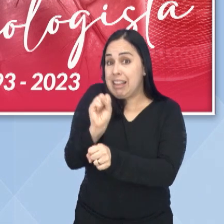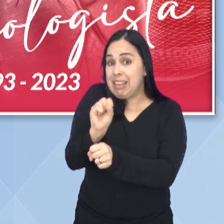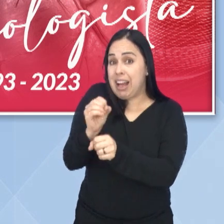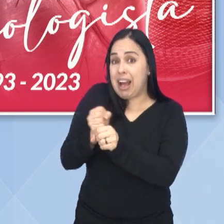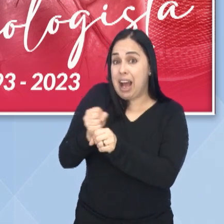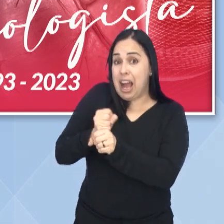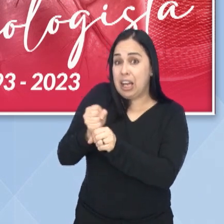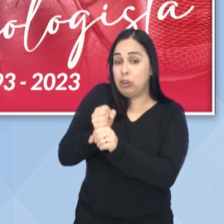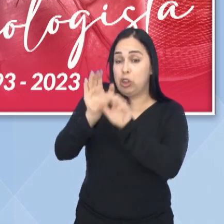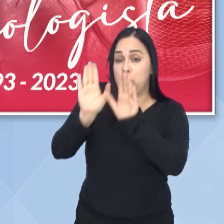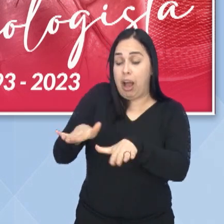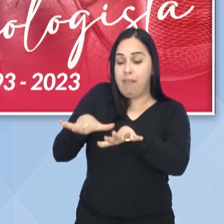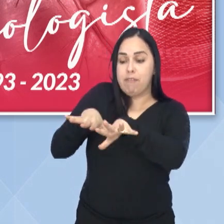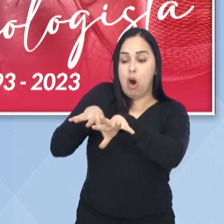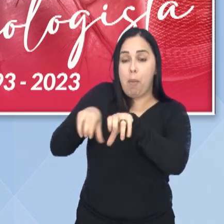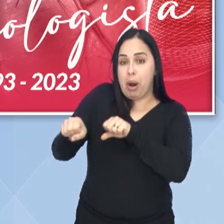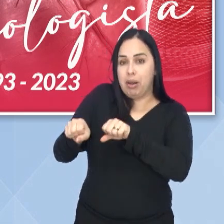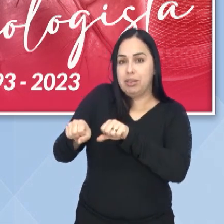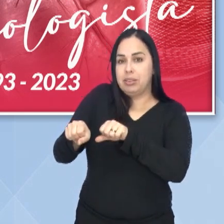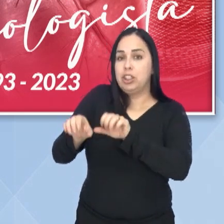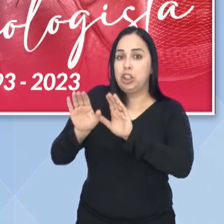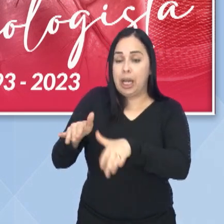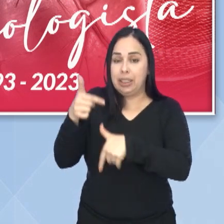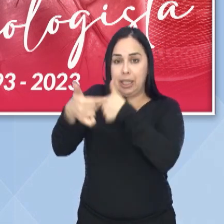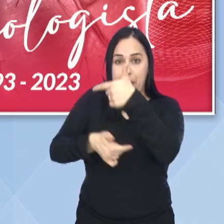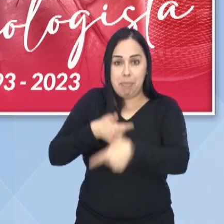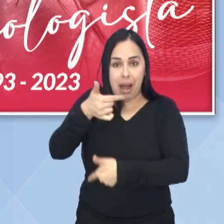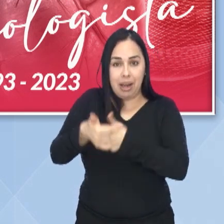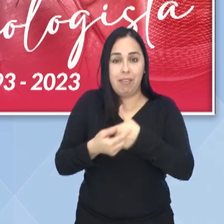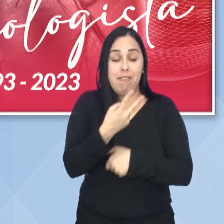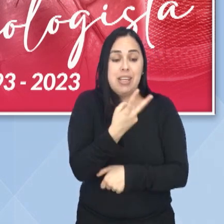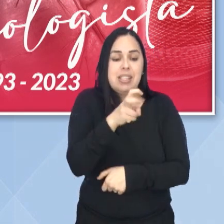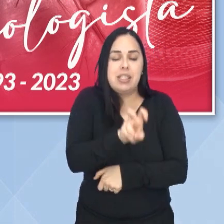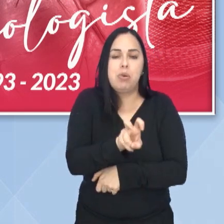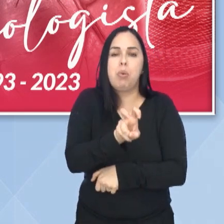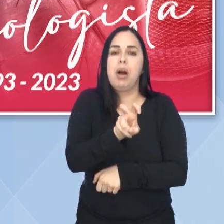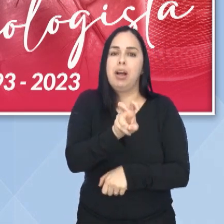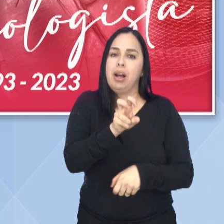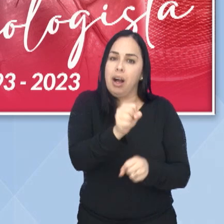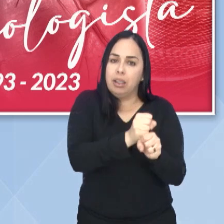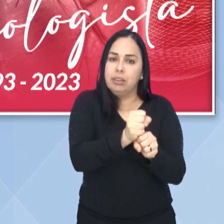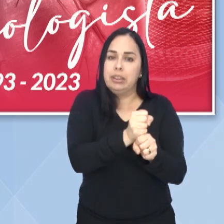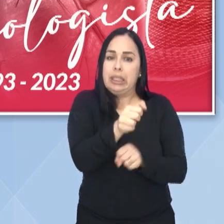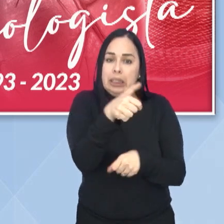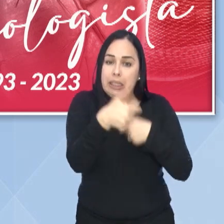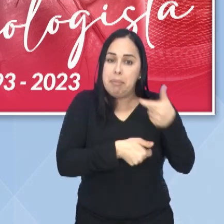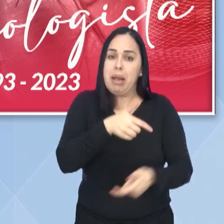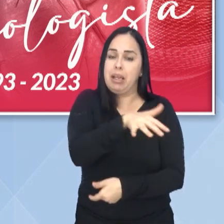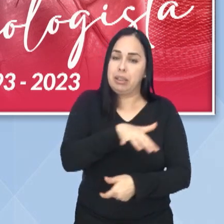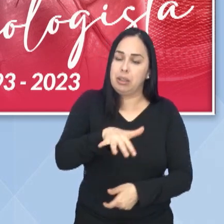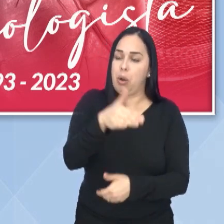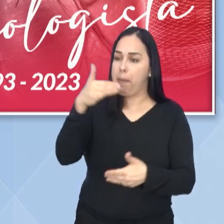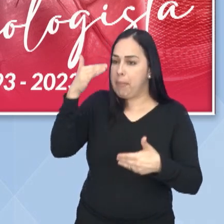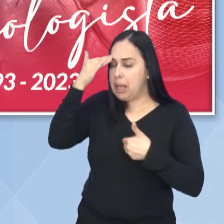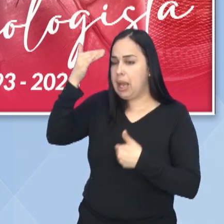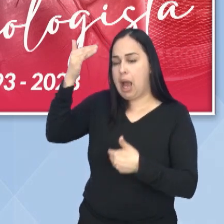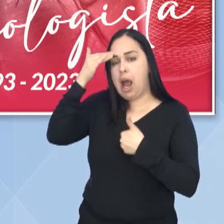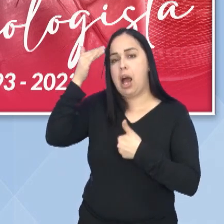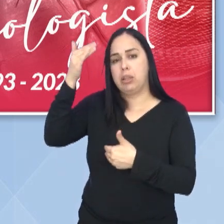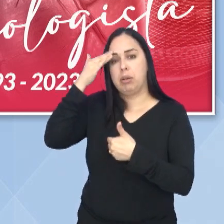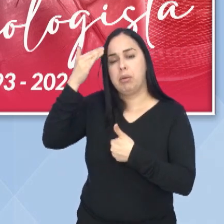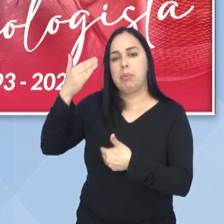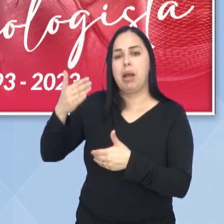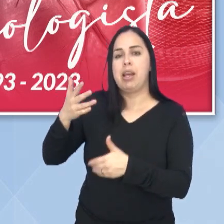de formado e 25 anos de cardiologia. Então, obrigado ao Marcos, Dario, Fernando,